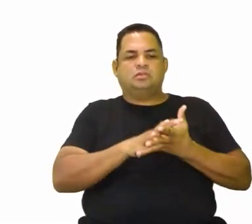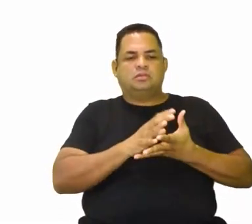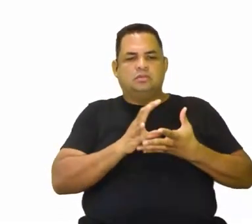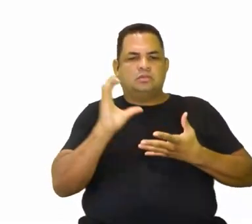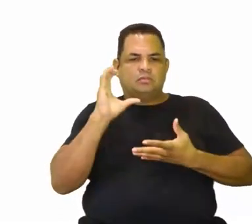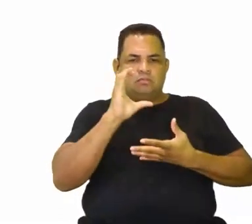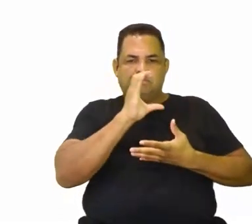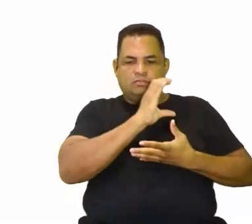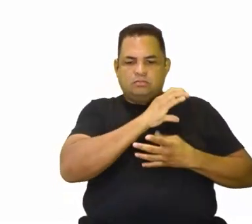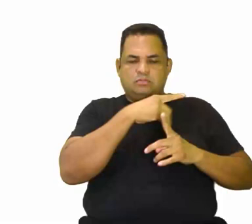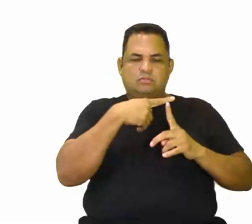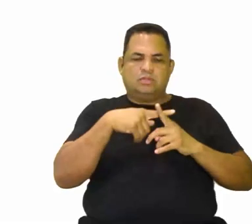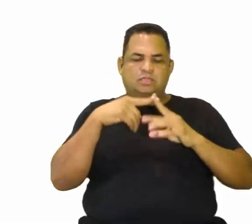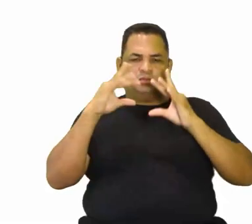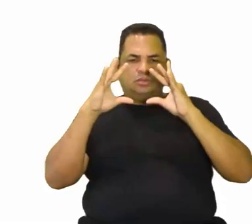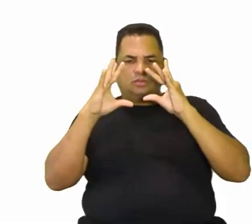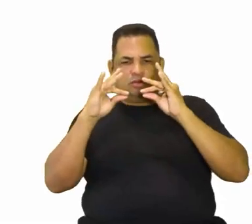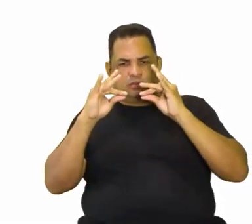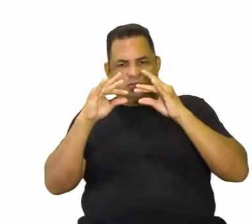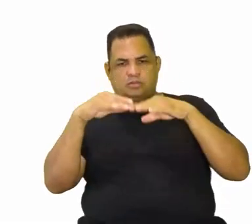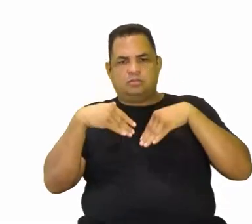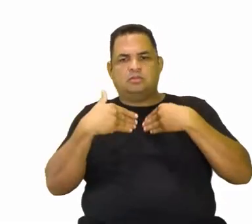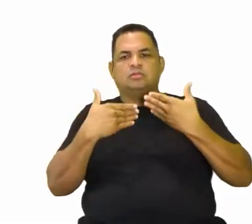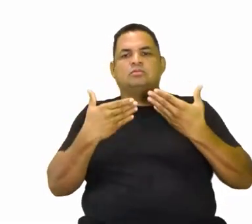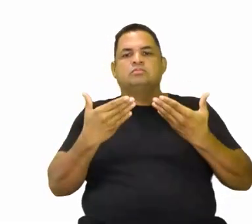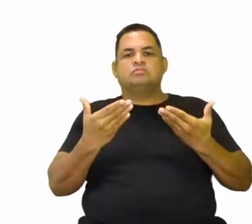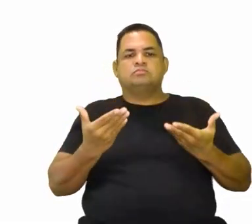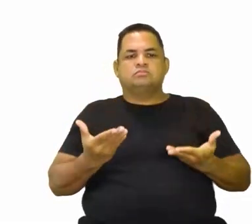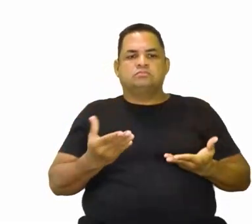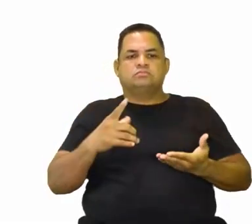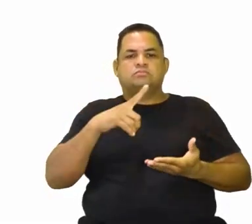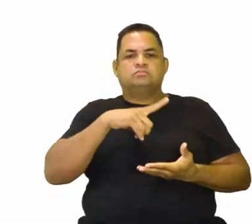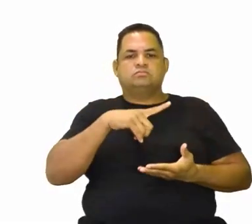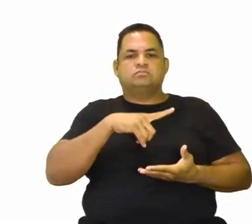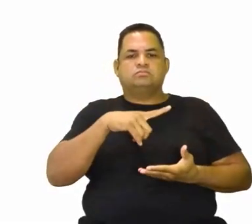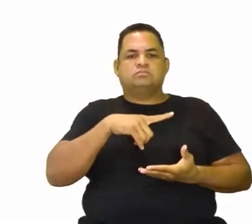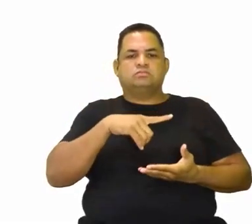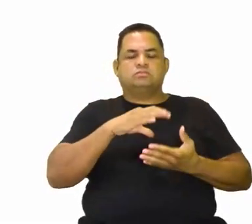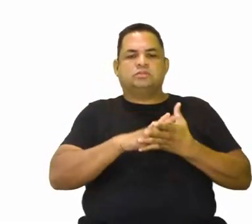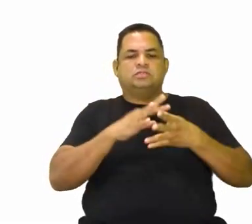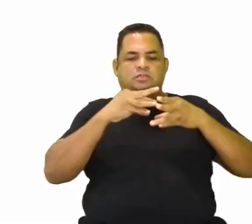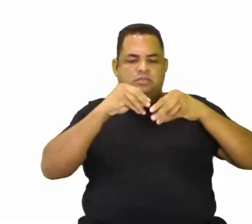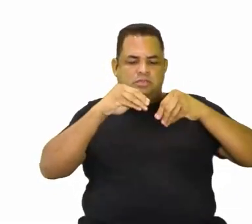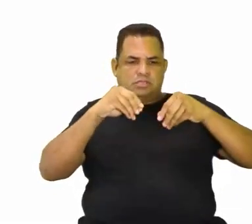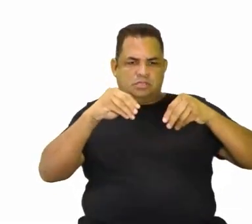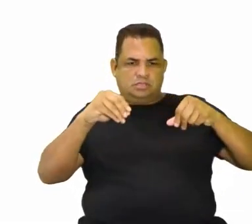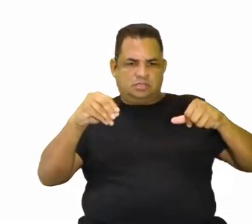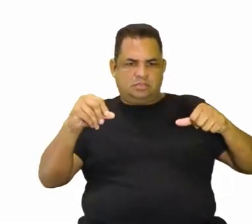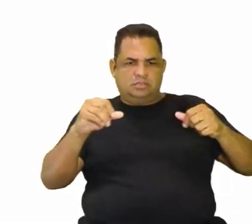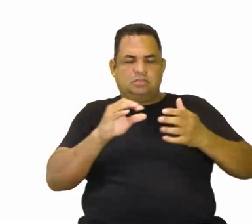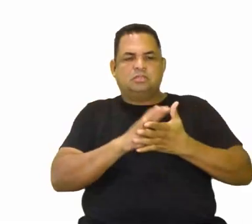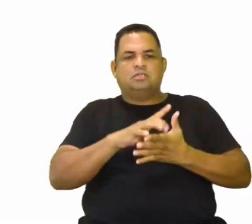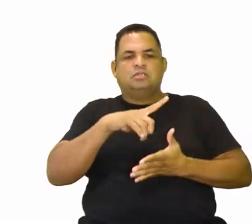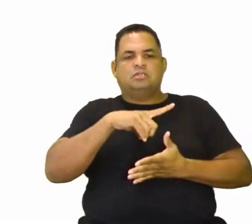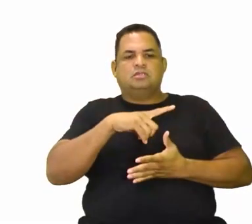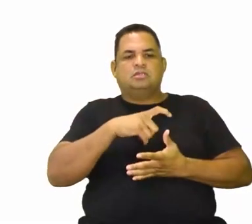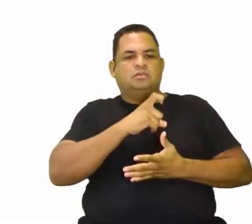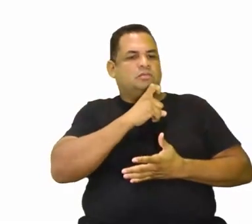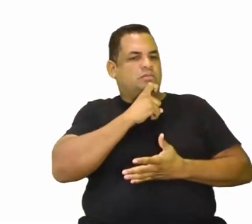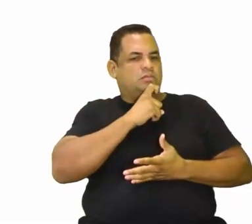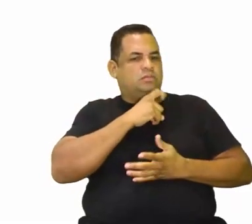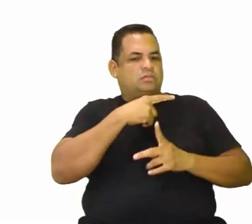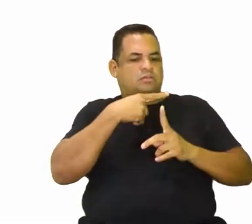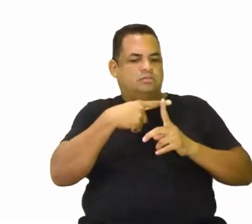quente e úmido. Quando é que eu chegaria no elemento terra? Quando eu tivesse